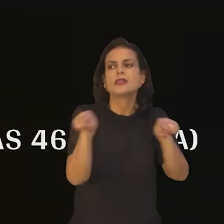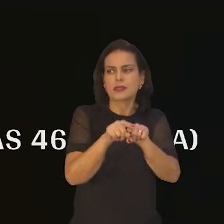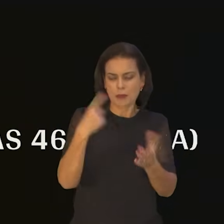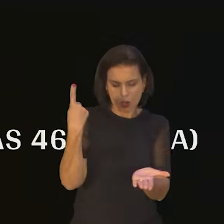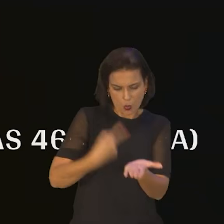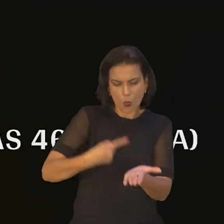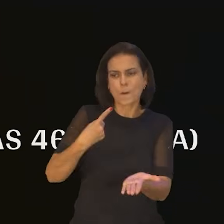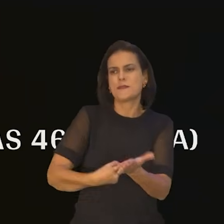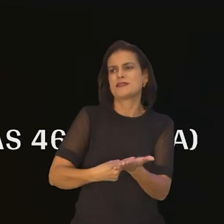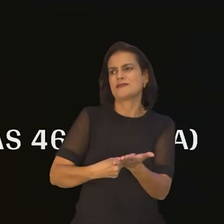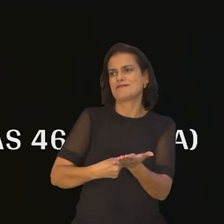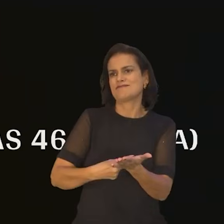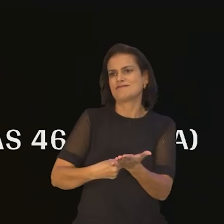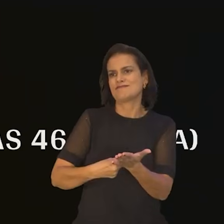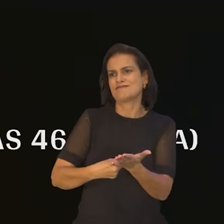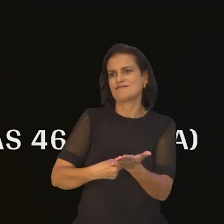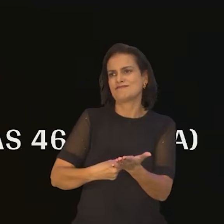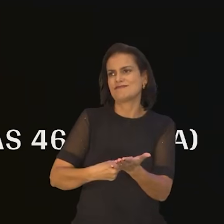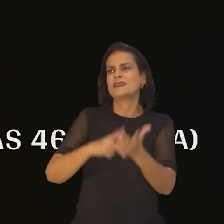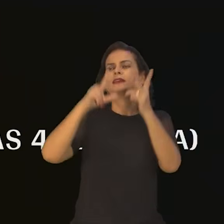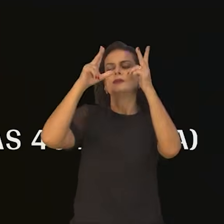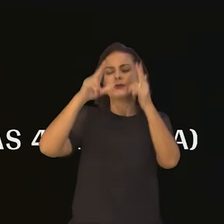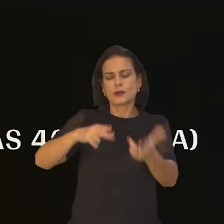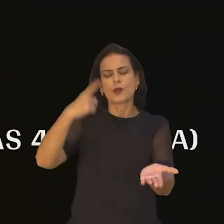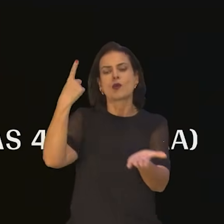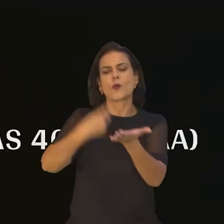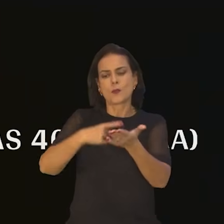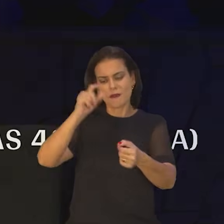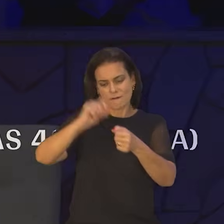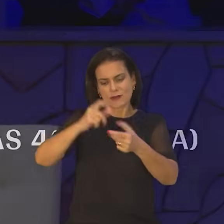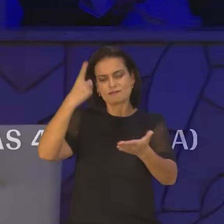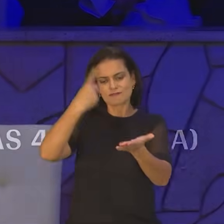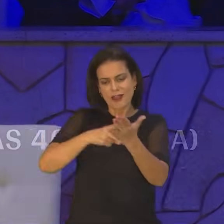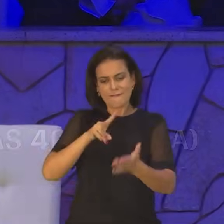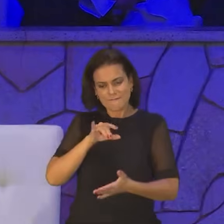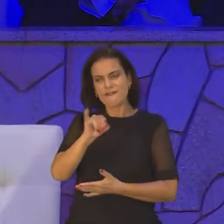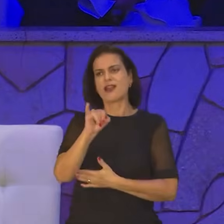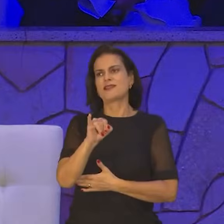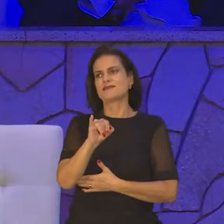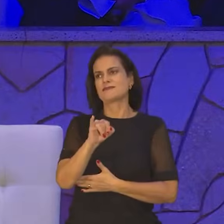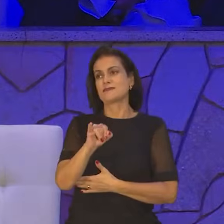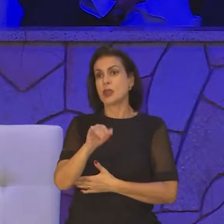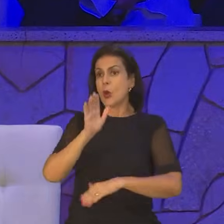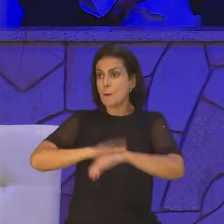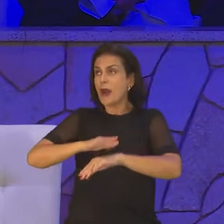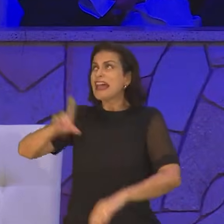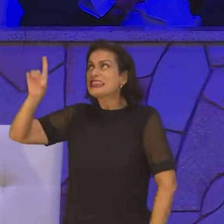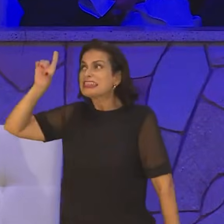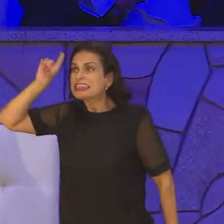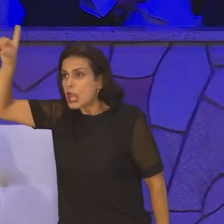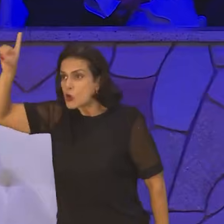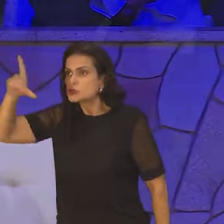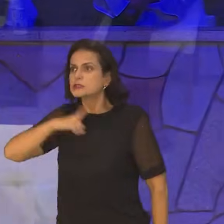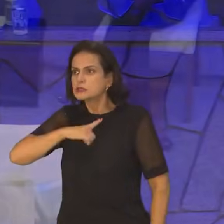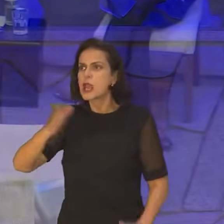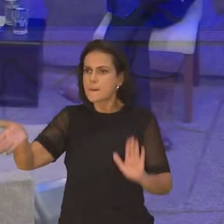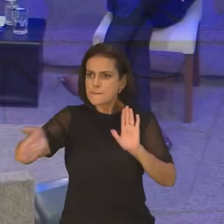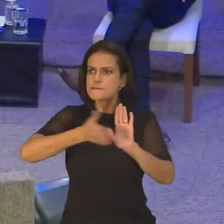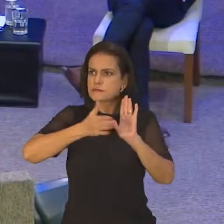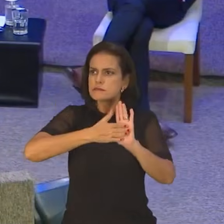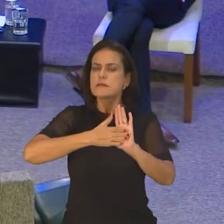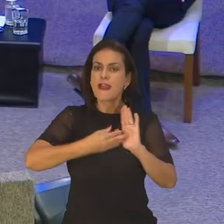cumprirei, esse propósito também eu executarei. Ou seja, quando Deus tem propósito na vida